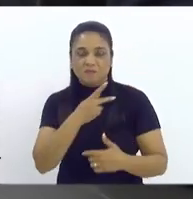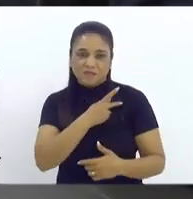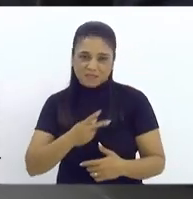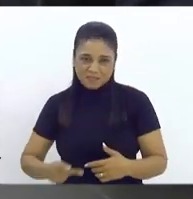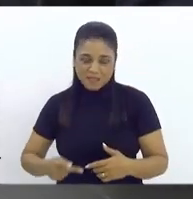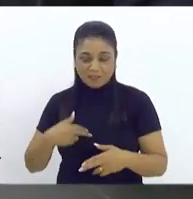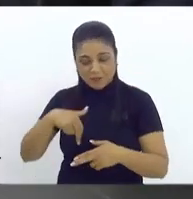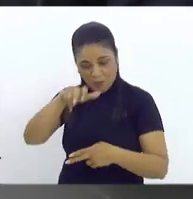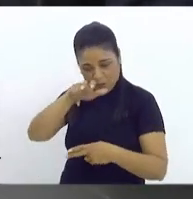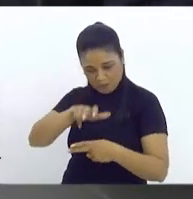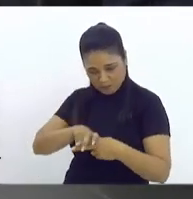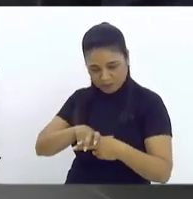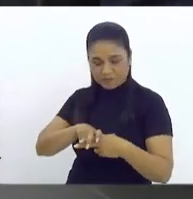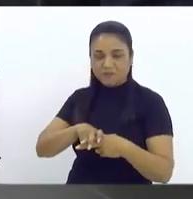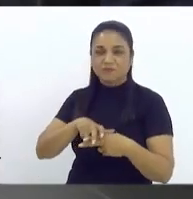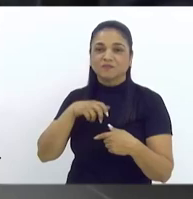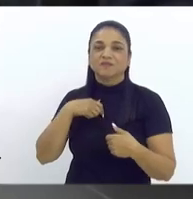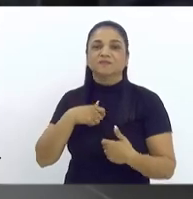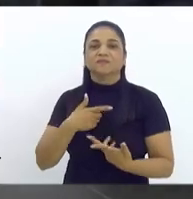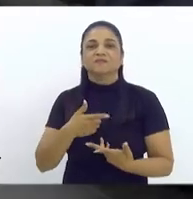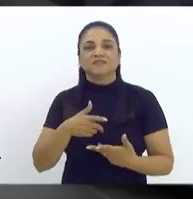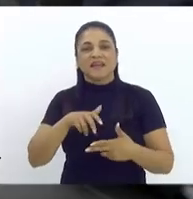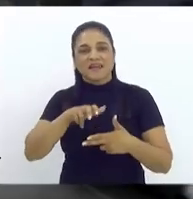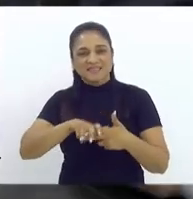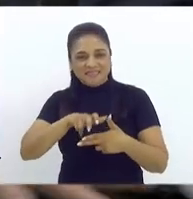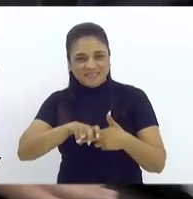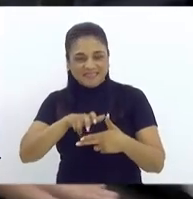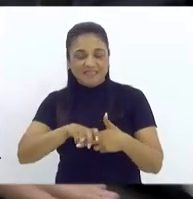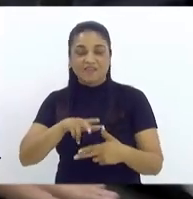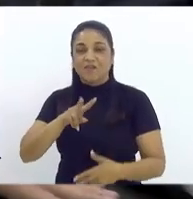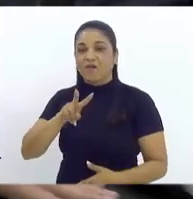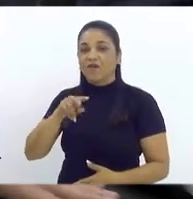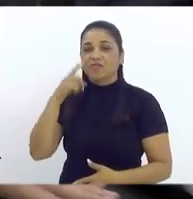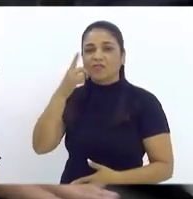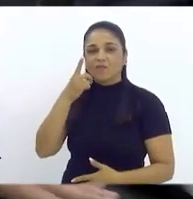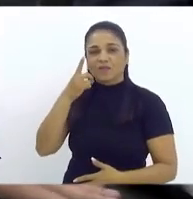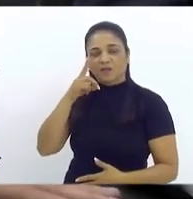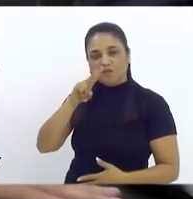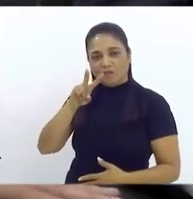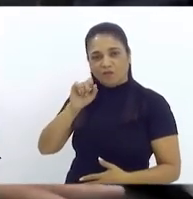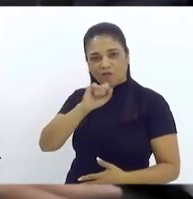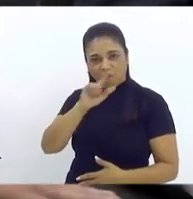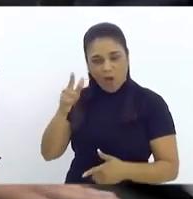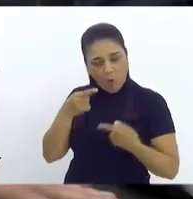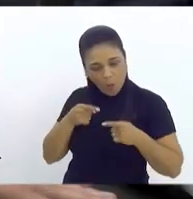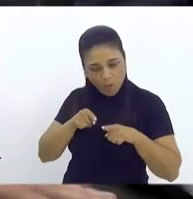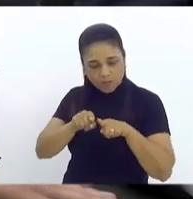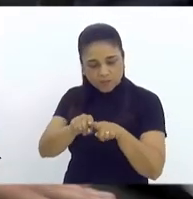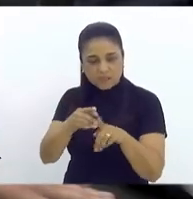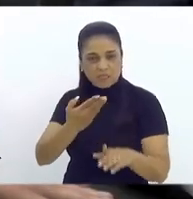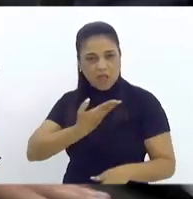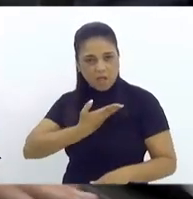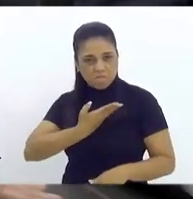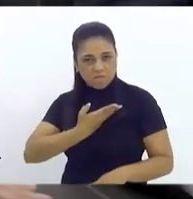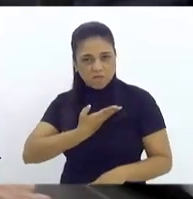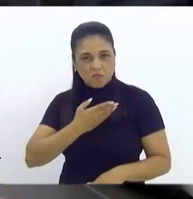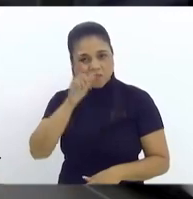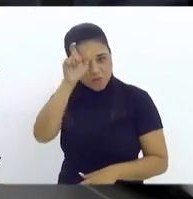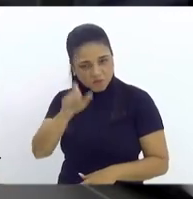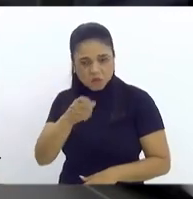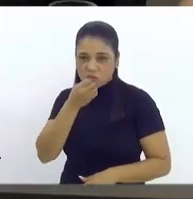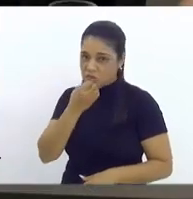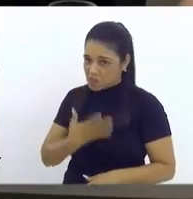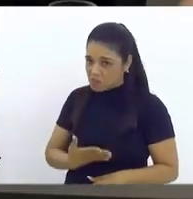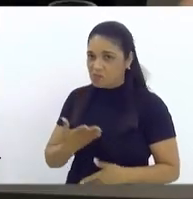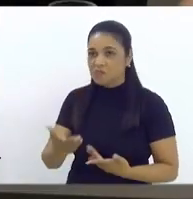aqui. Só a cadeira que está aqui sentada. O Val aqui, um parceiro, amigo, pessoa do bem. O Alan também aqui,